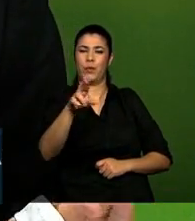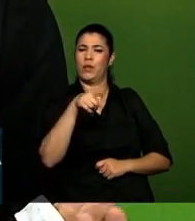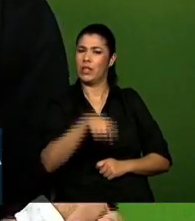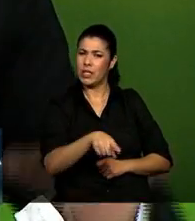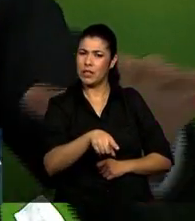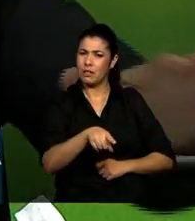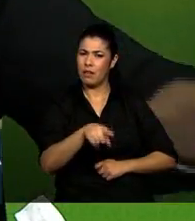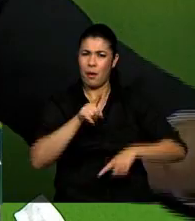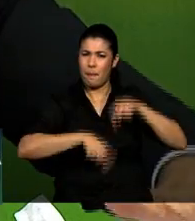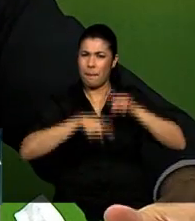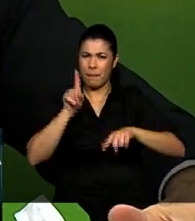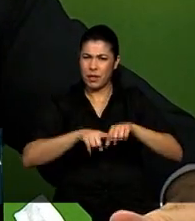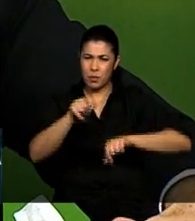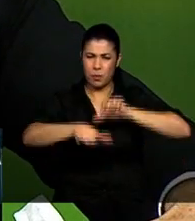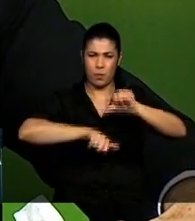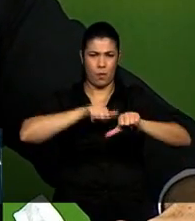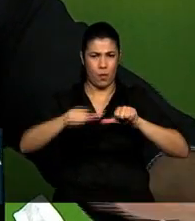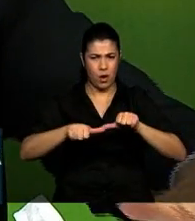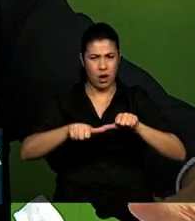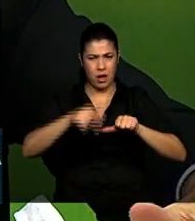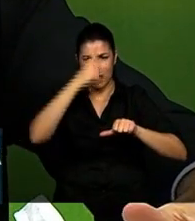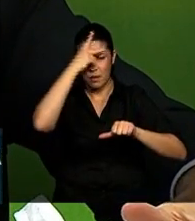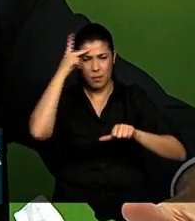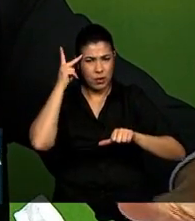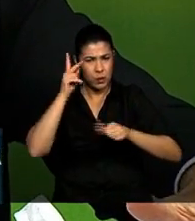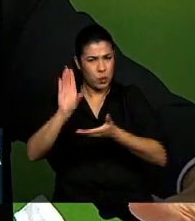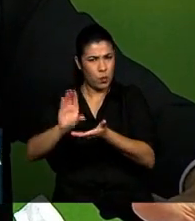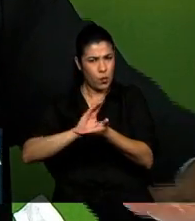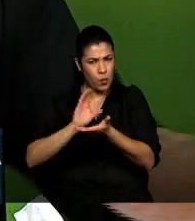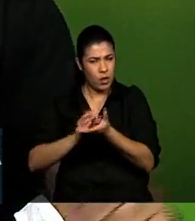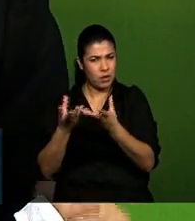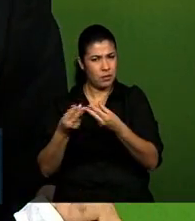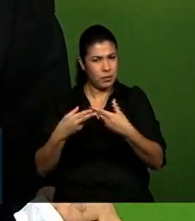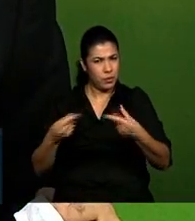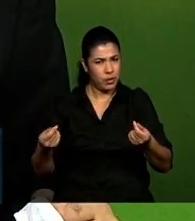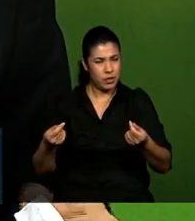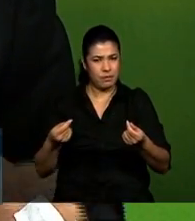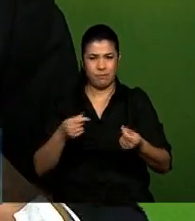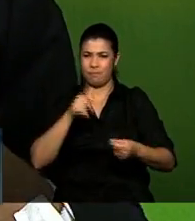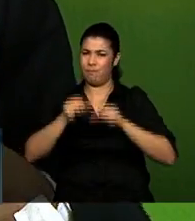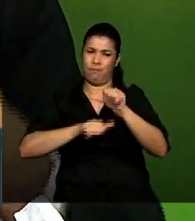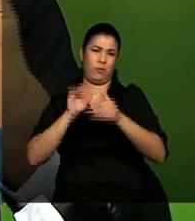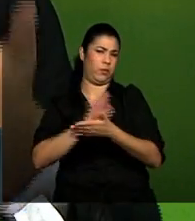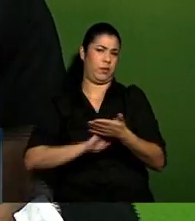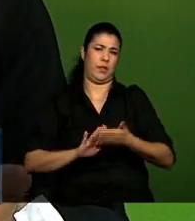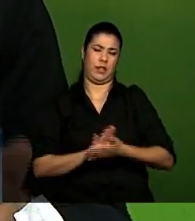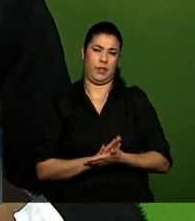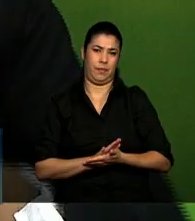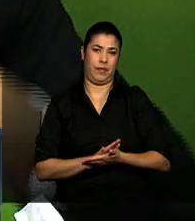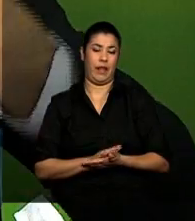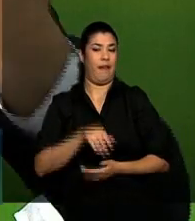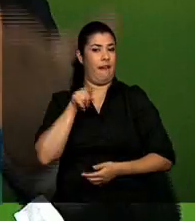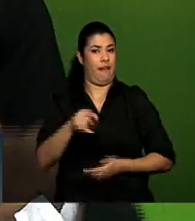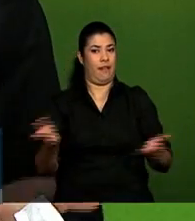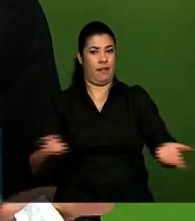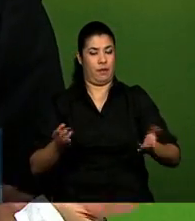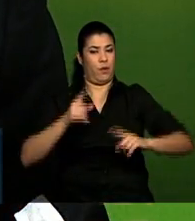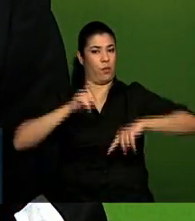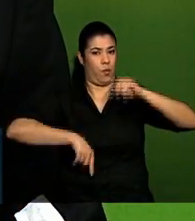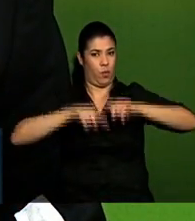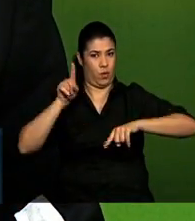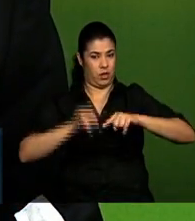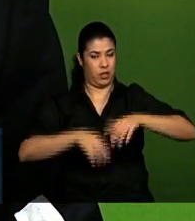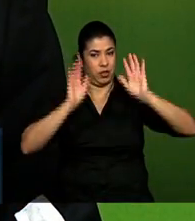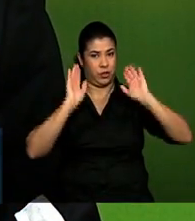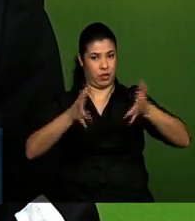nenhuma condição dos atuais beneficiários nenhuma alteração nos atuais beneficiários estas medidas como outras medidas que